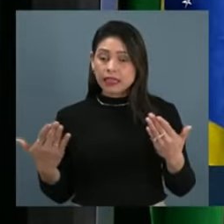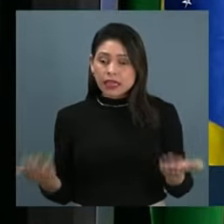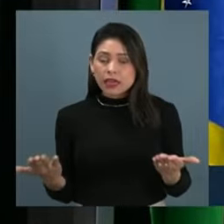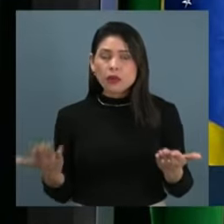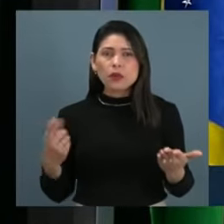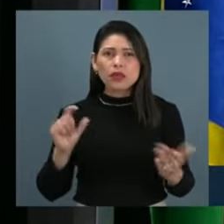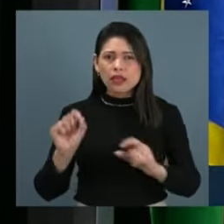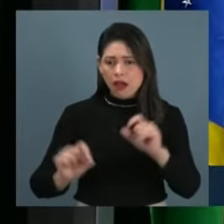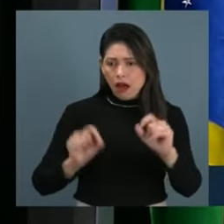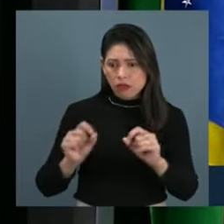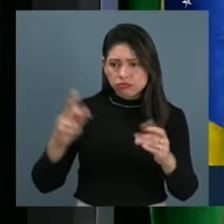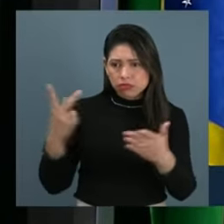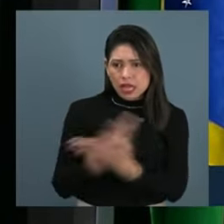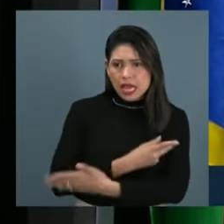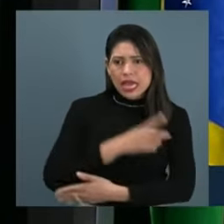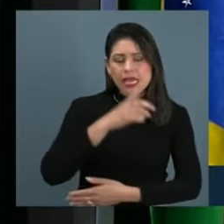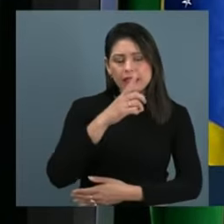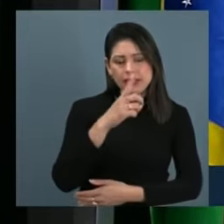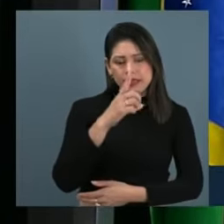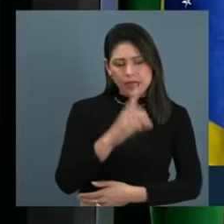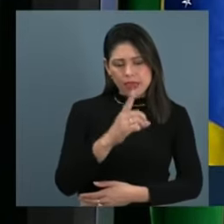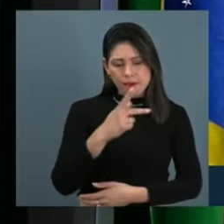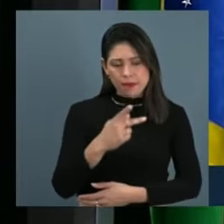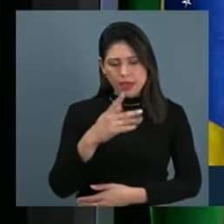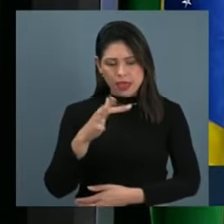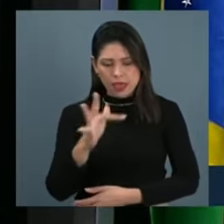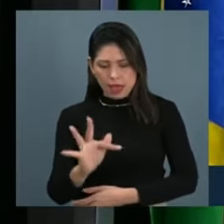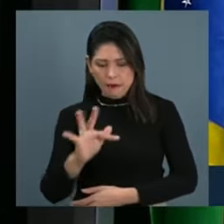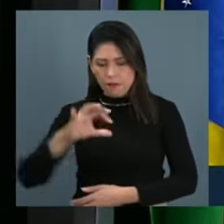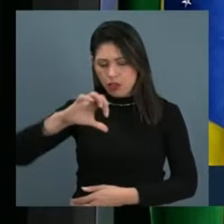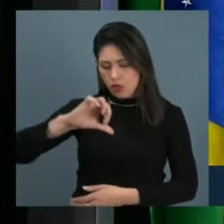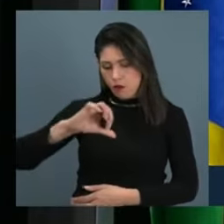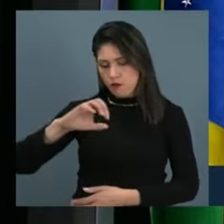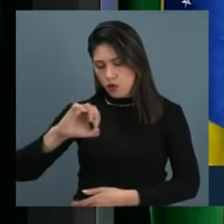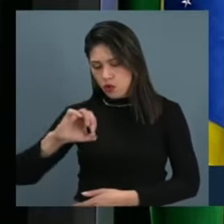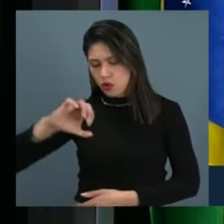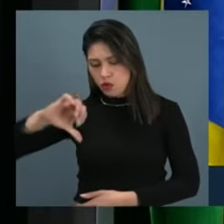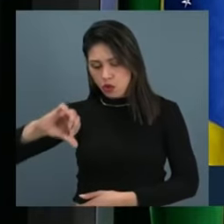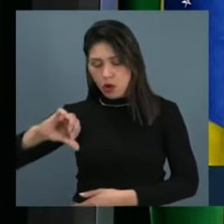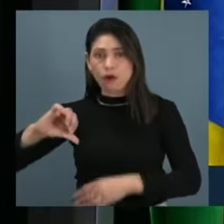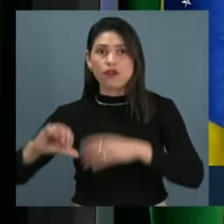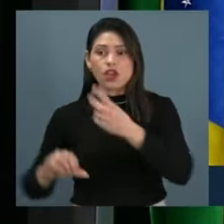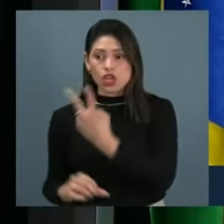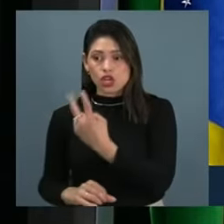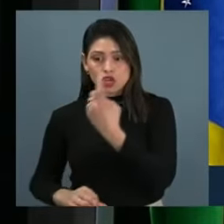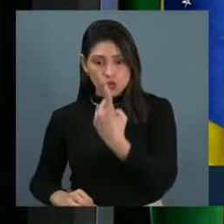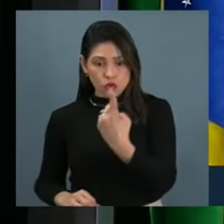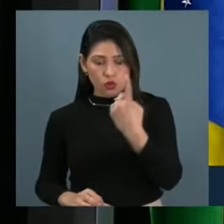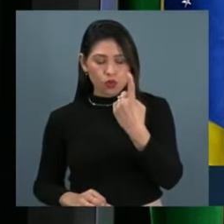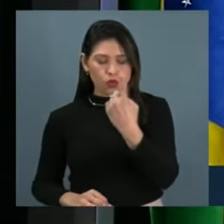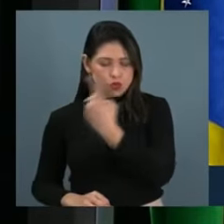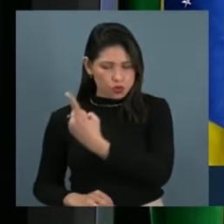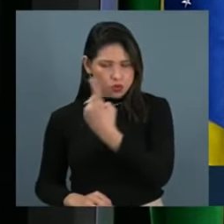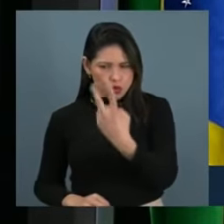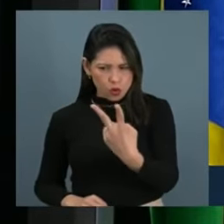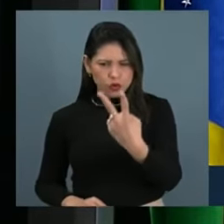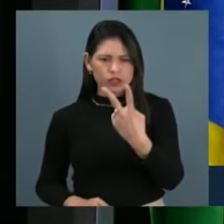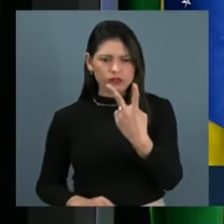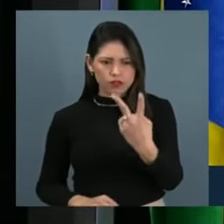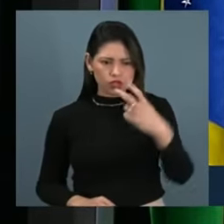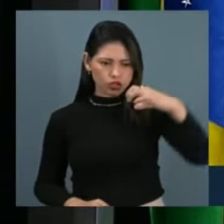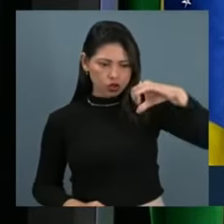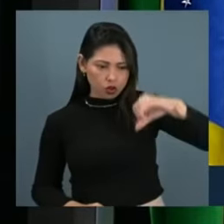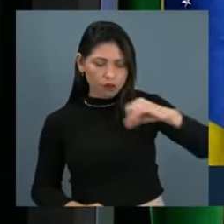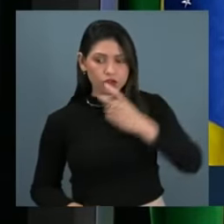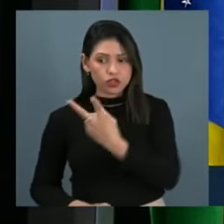essa da DPF 989 de 2022 e 1207 de 2025, querem que enfermeiros